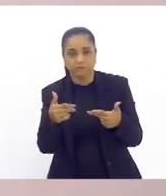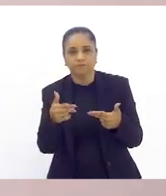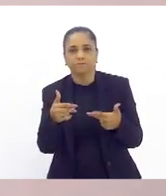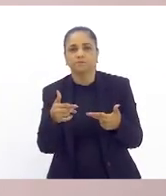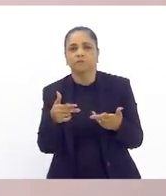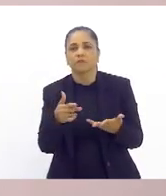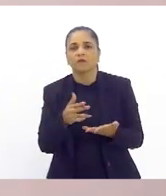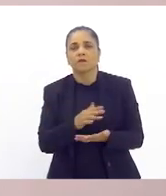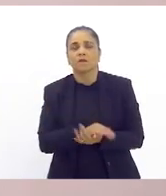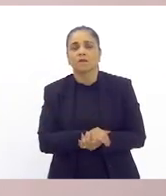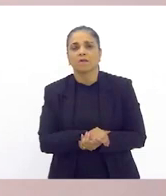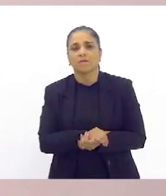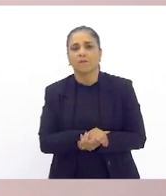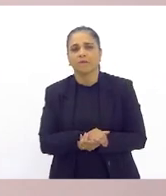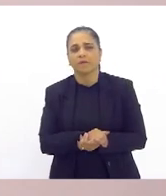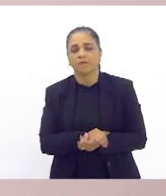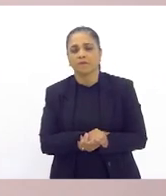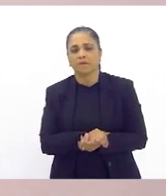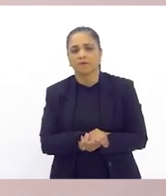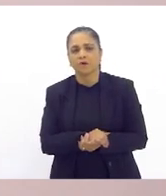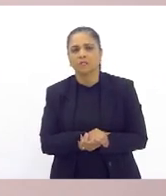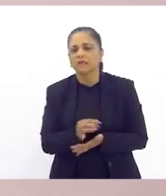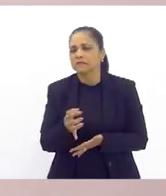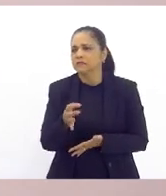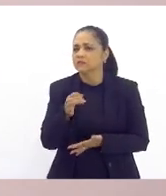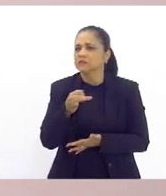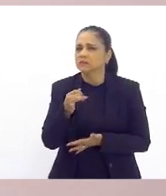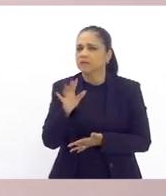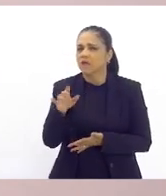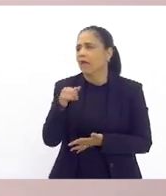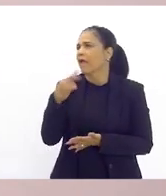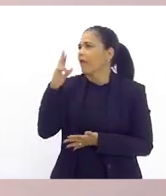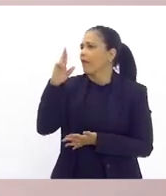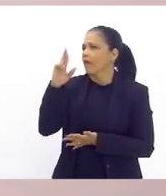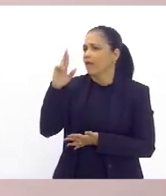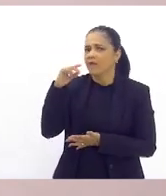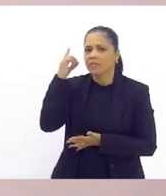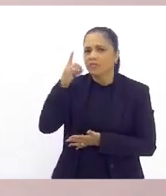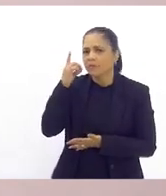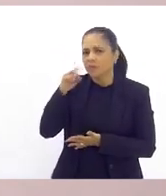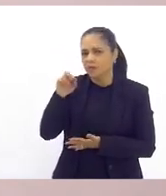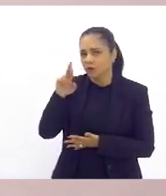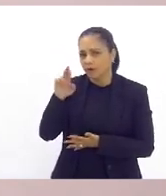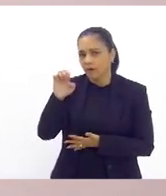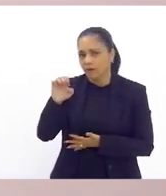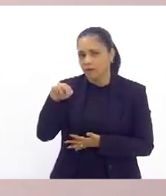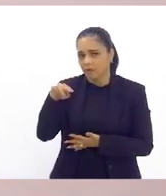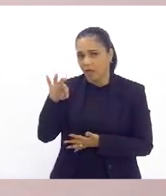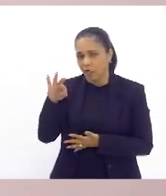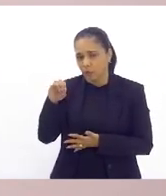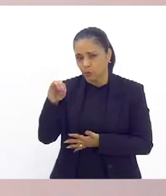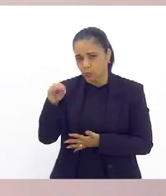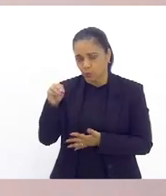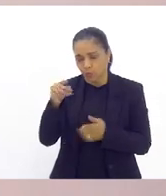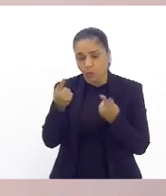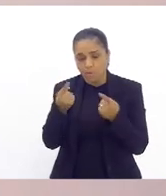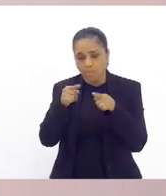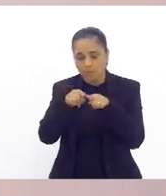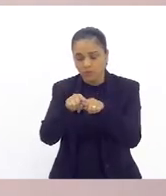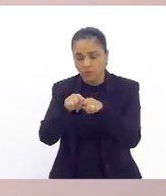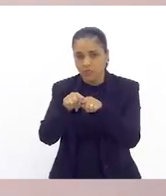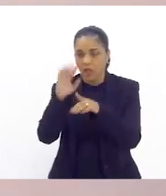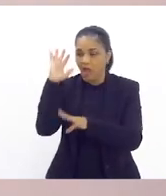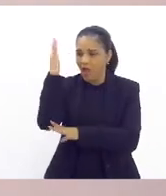o se eu não me engano foi o Renato Deputado Renato que comentou da questão de parceria de poda de árvore